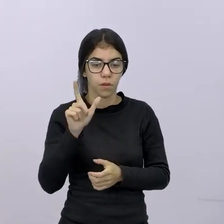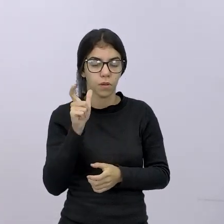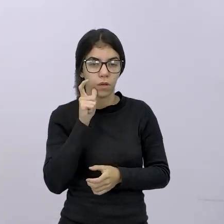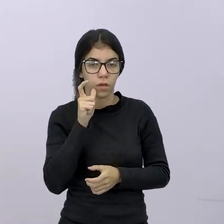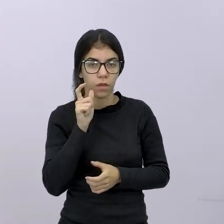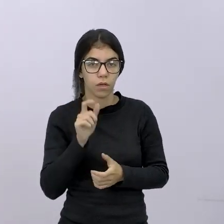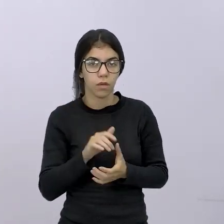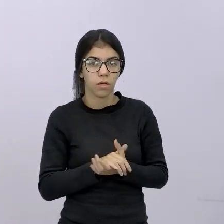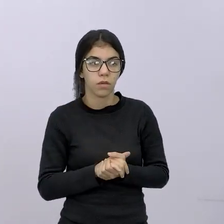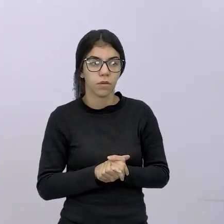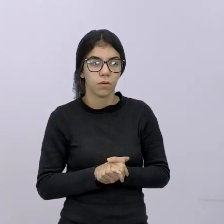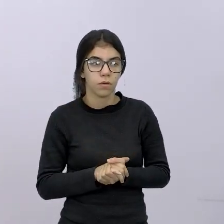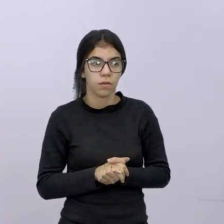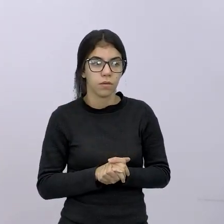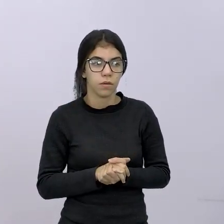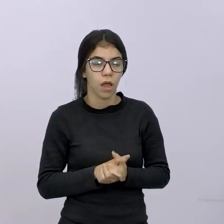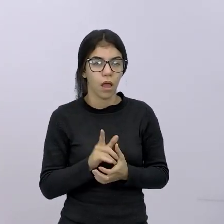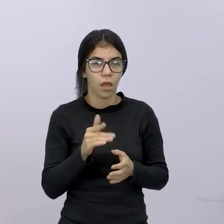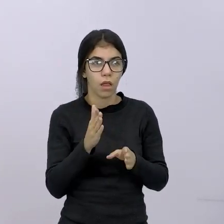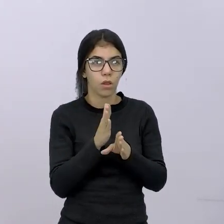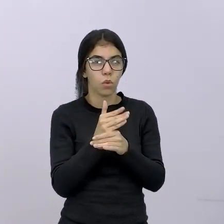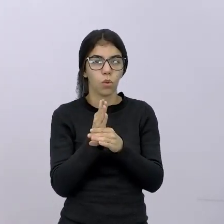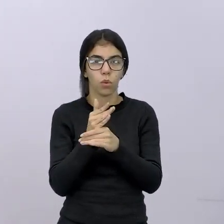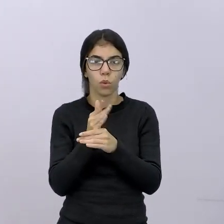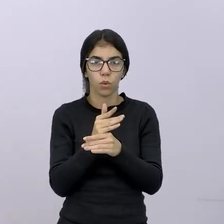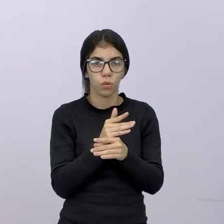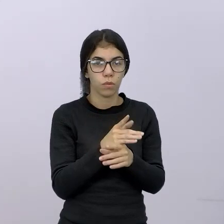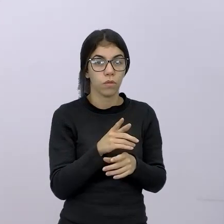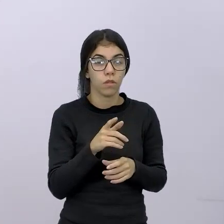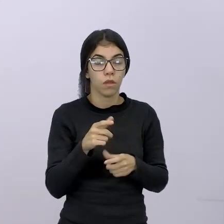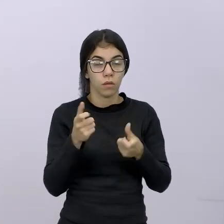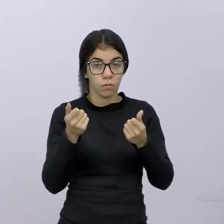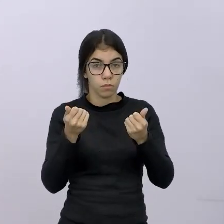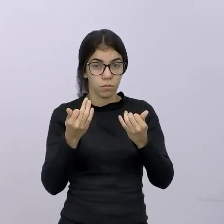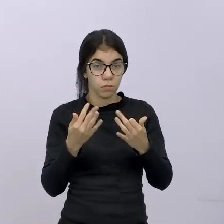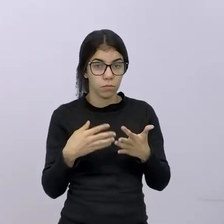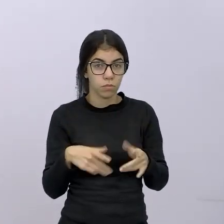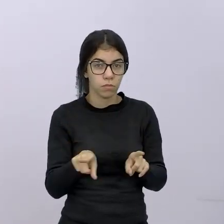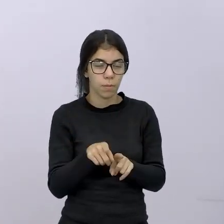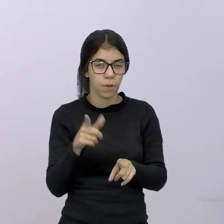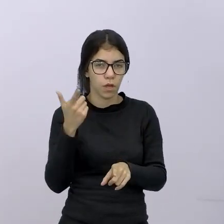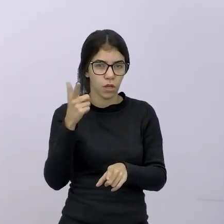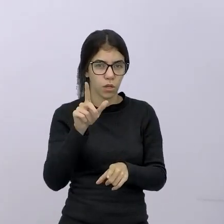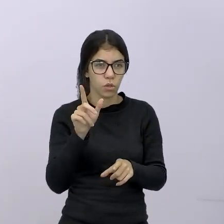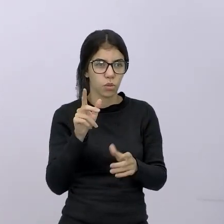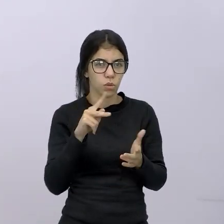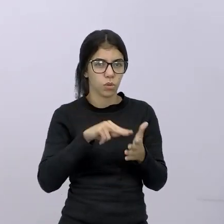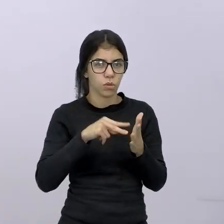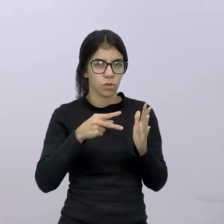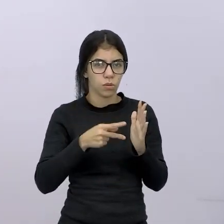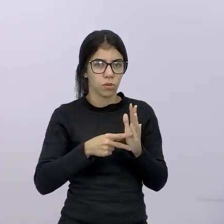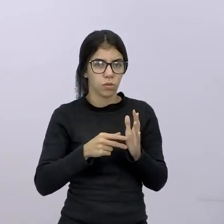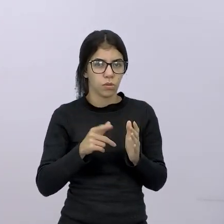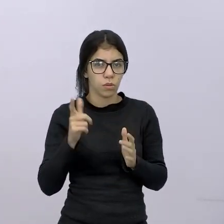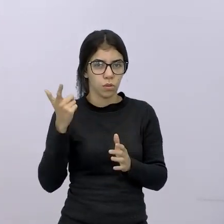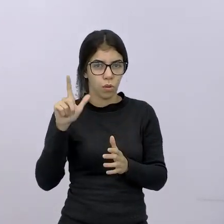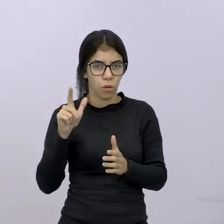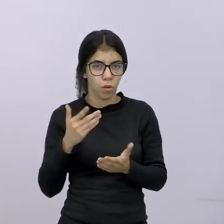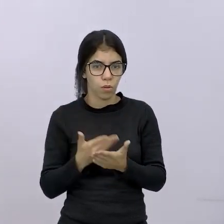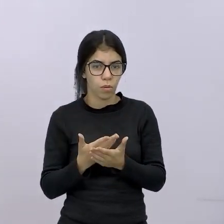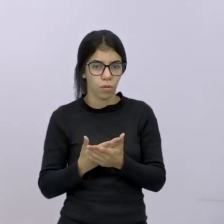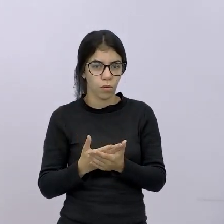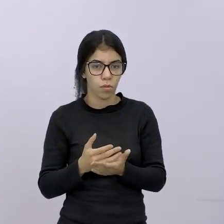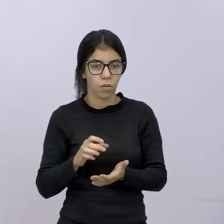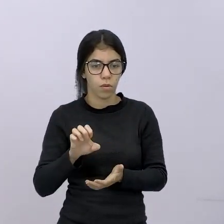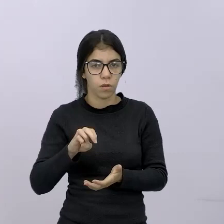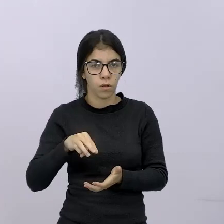não ficar disperso, eu falei também desse outro sentido em outras aulas que é da palavra emuná